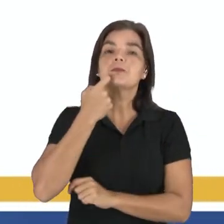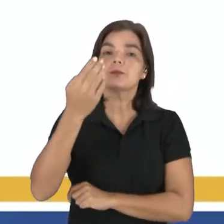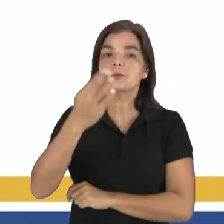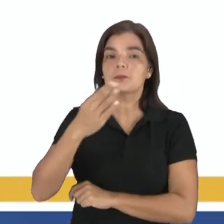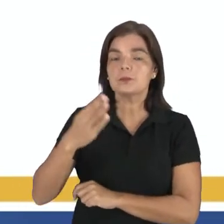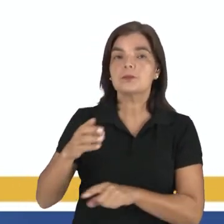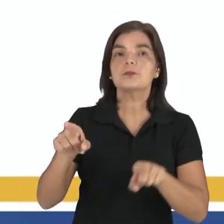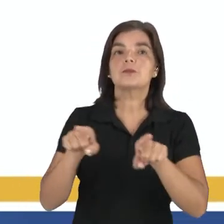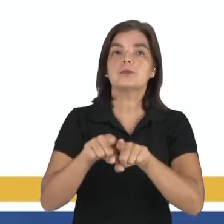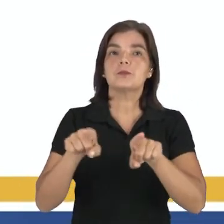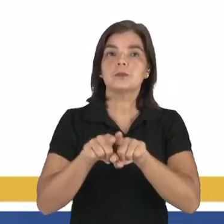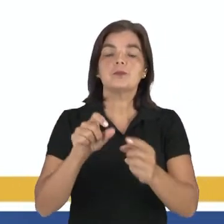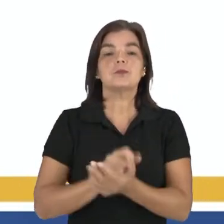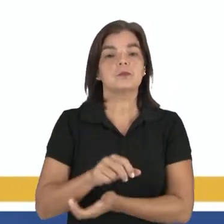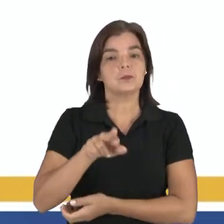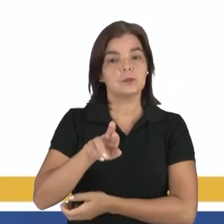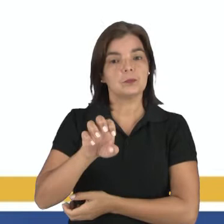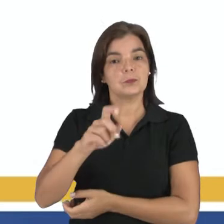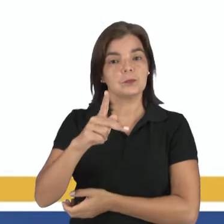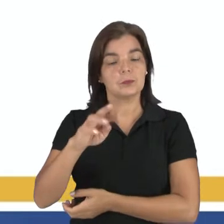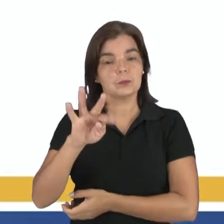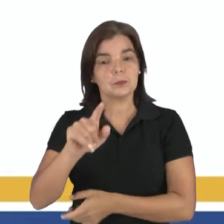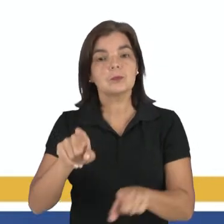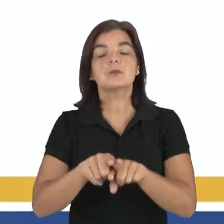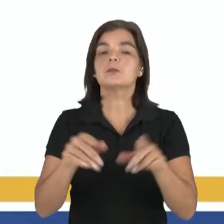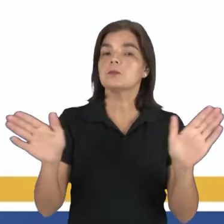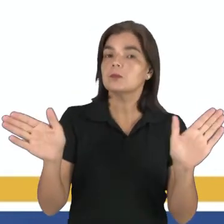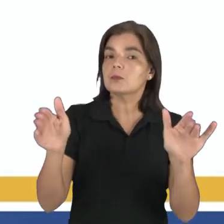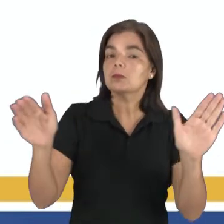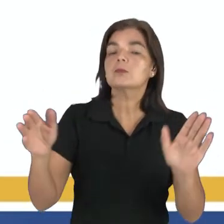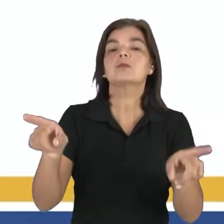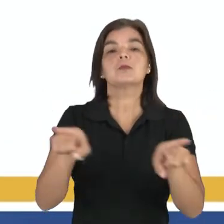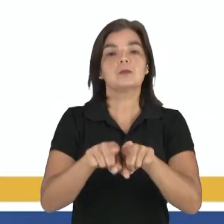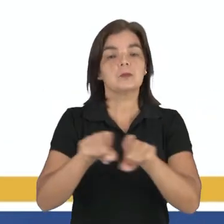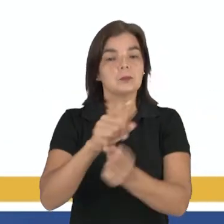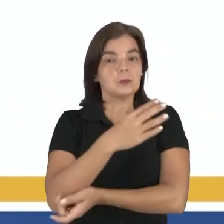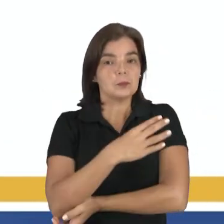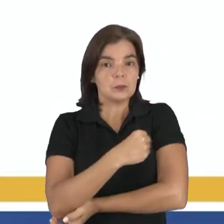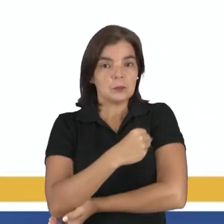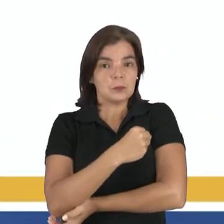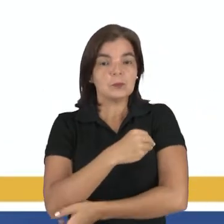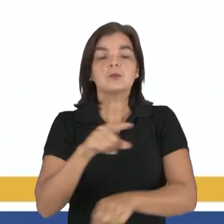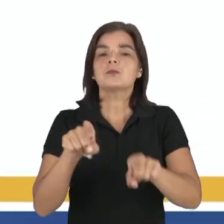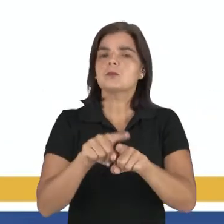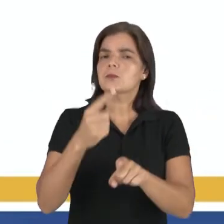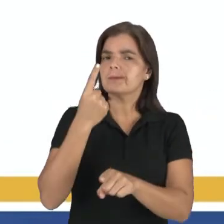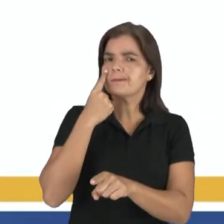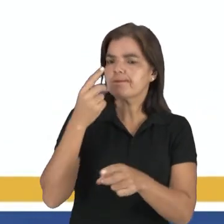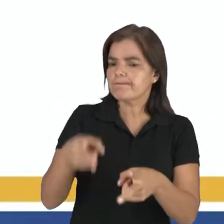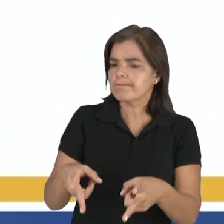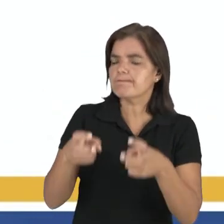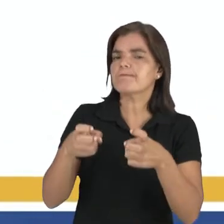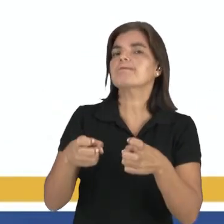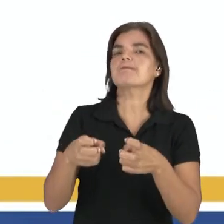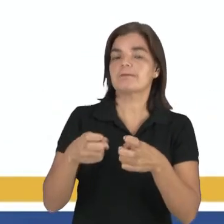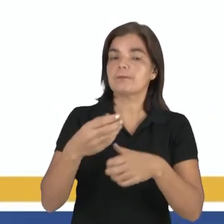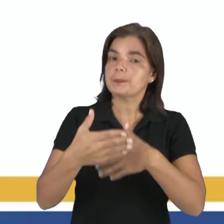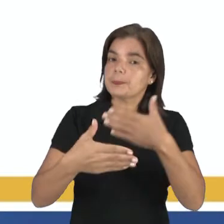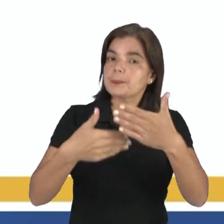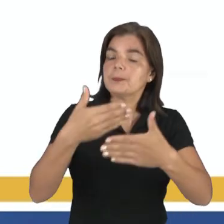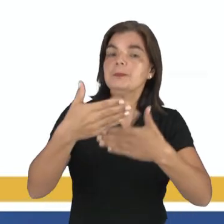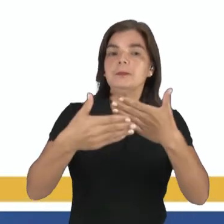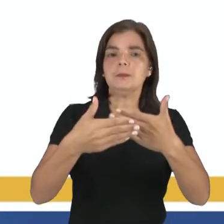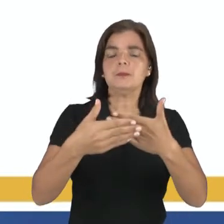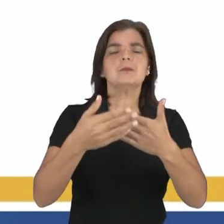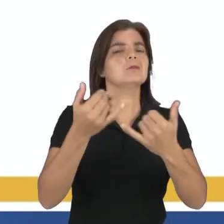os anfíbios, os répteis, as aves e os mamíferos. Se a gente for prestar atenção, o desenvolvimento